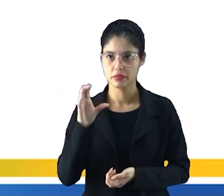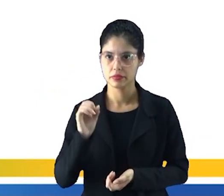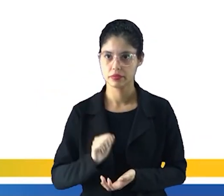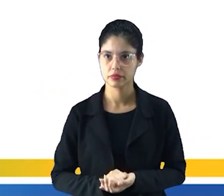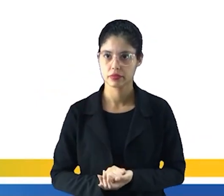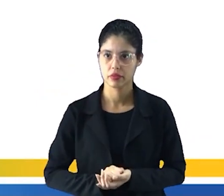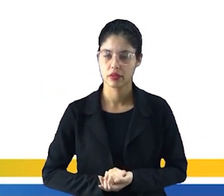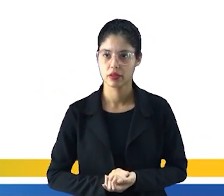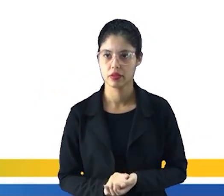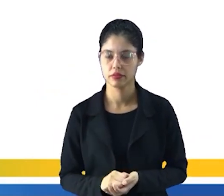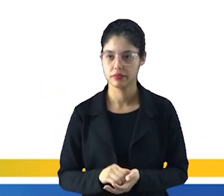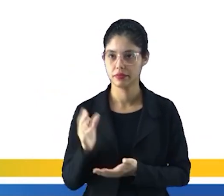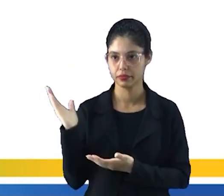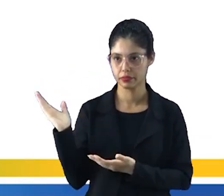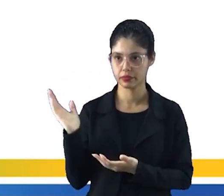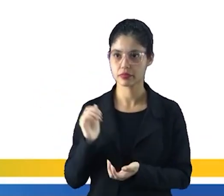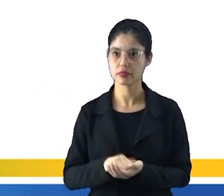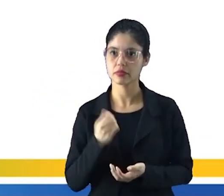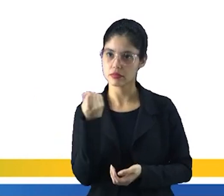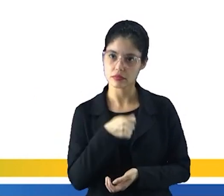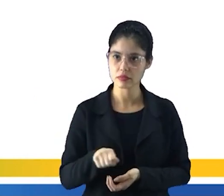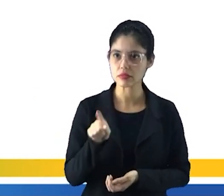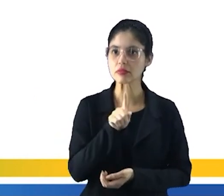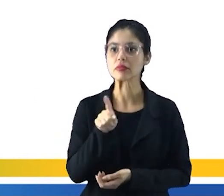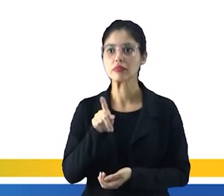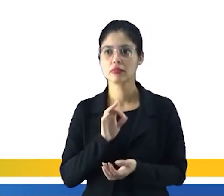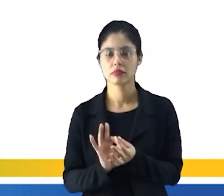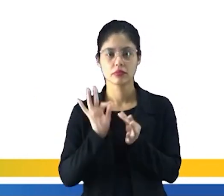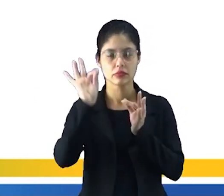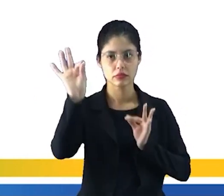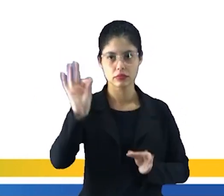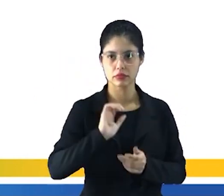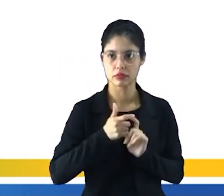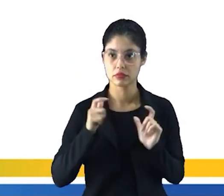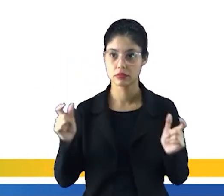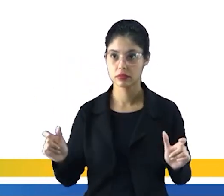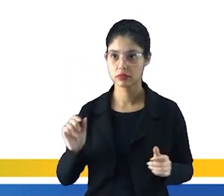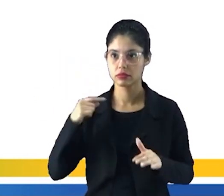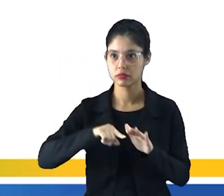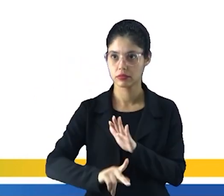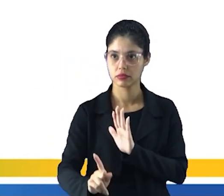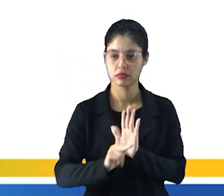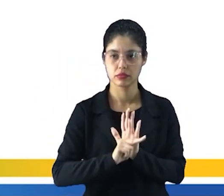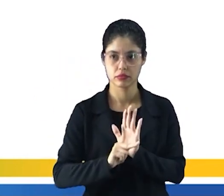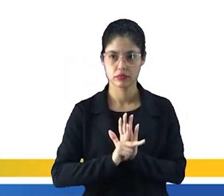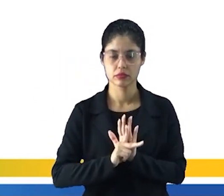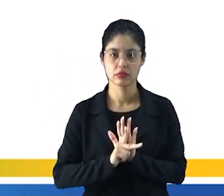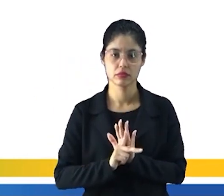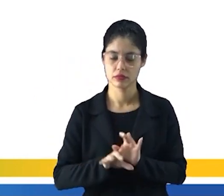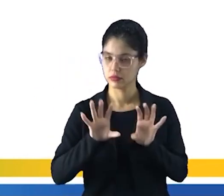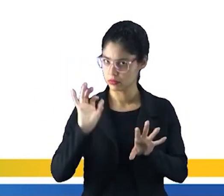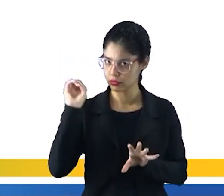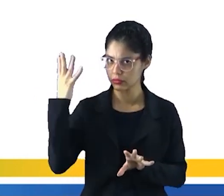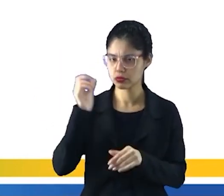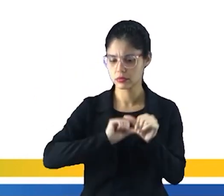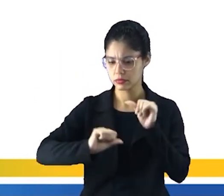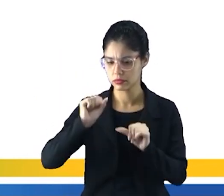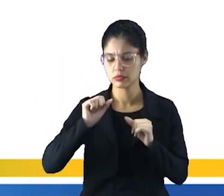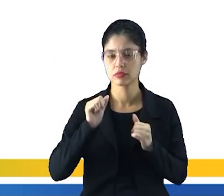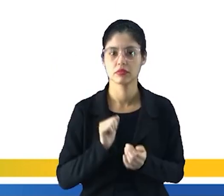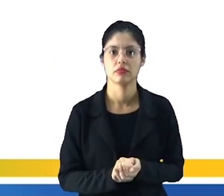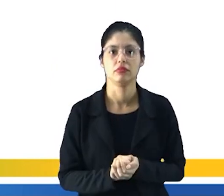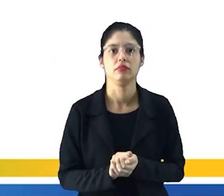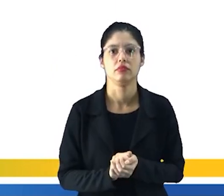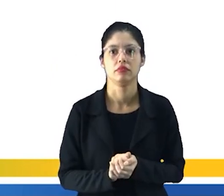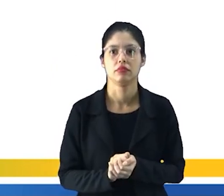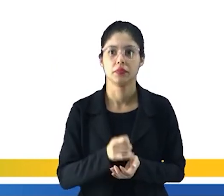ou diatópicas da seguinte forma. Não é preciso que a distância seja tão grande para que aconteça essas mudanças,